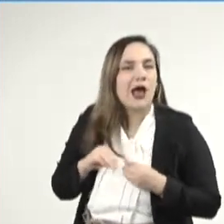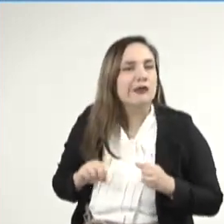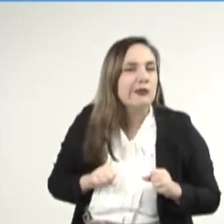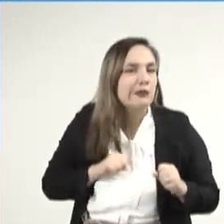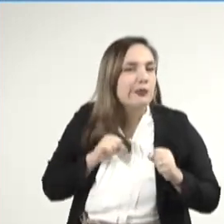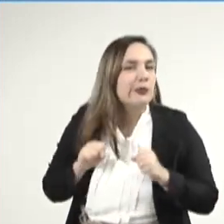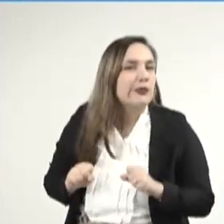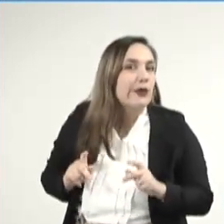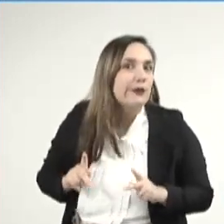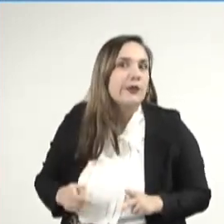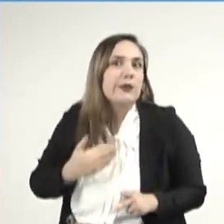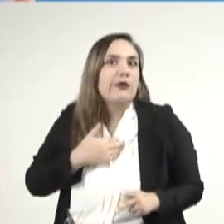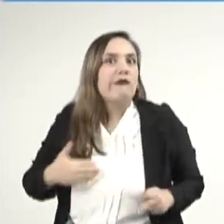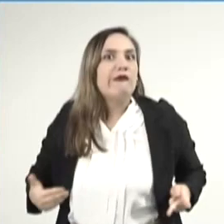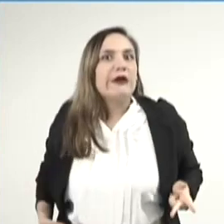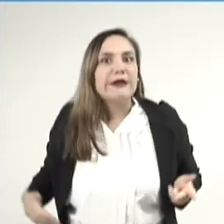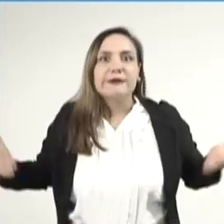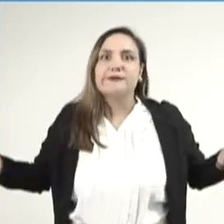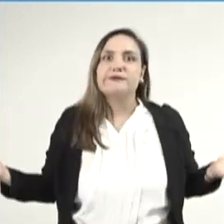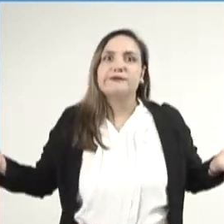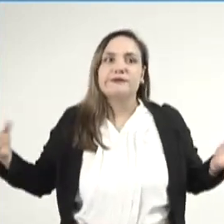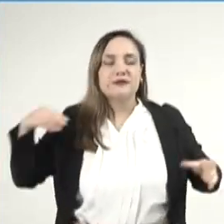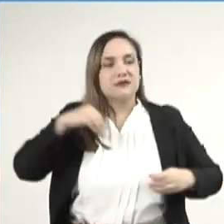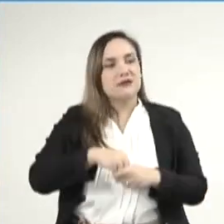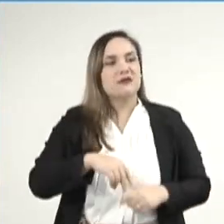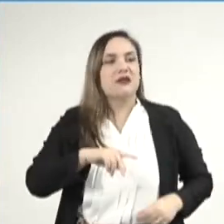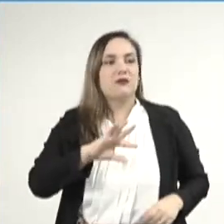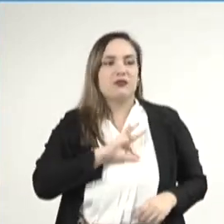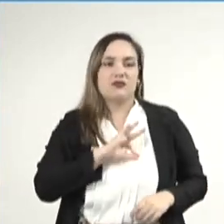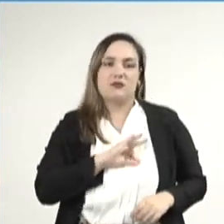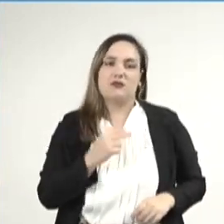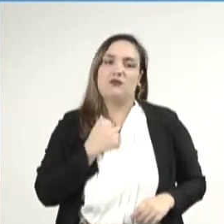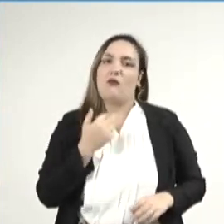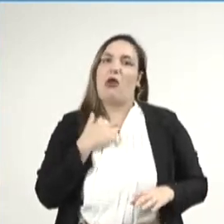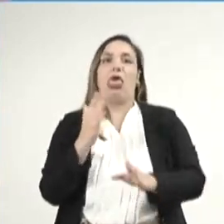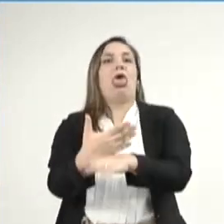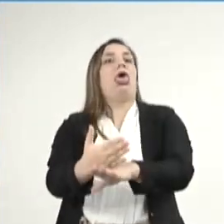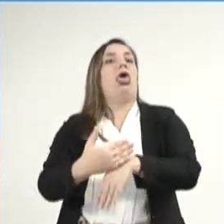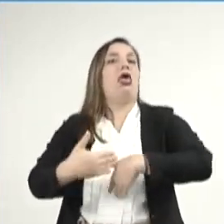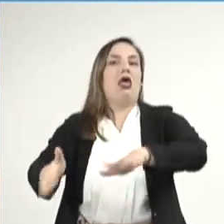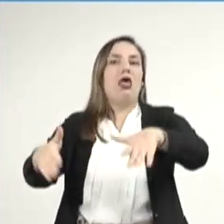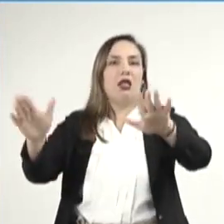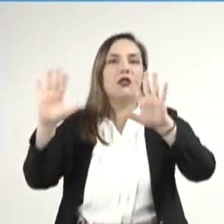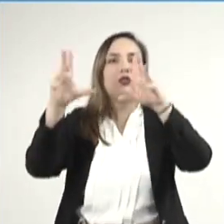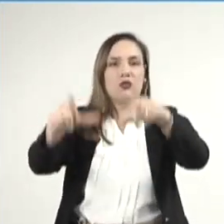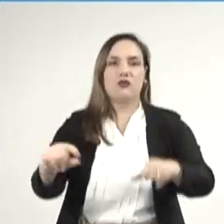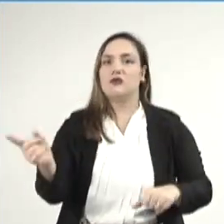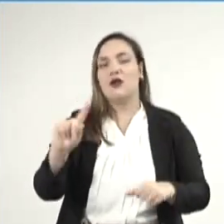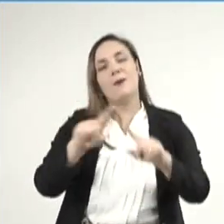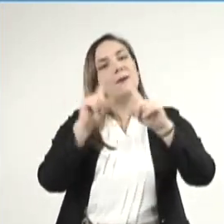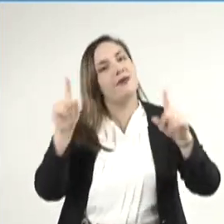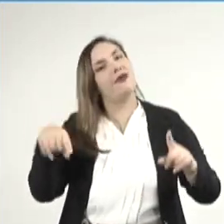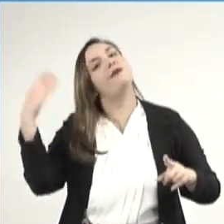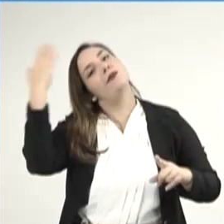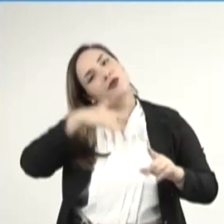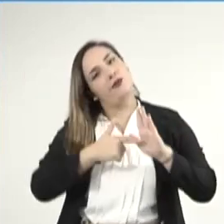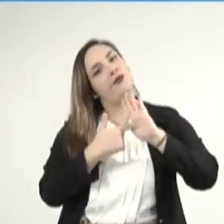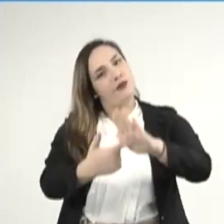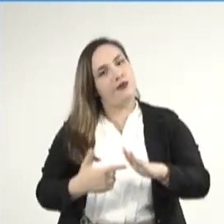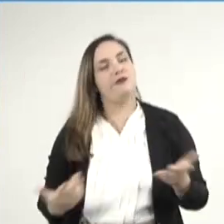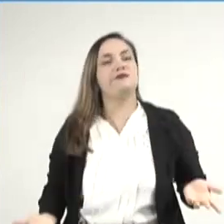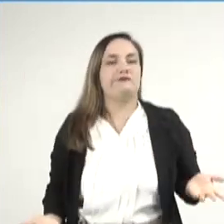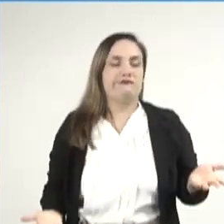crime organizado nos setores da polícia. Nós não podemos generalizar, mas ficou comprovada ali